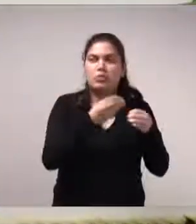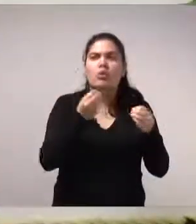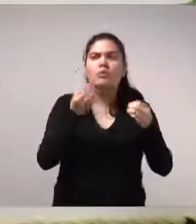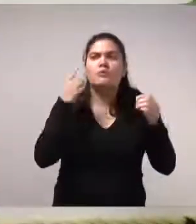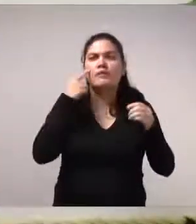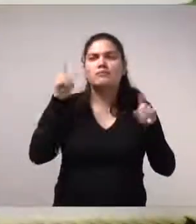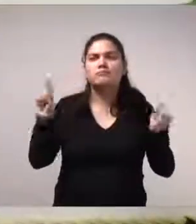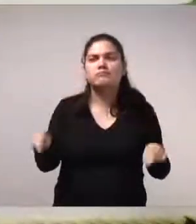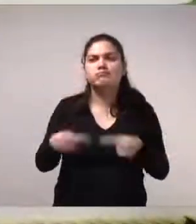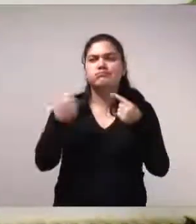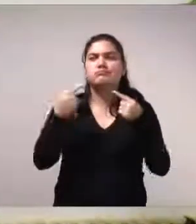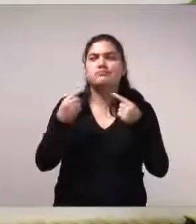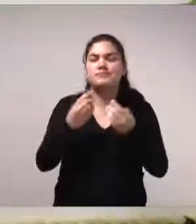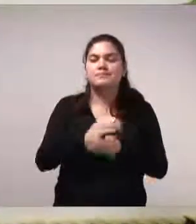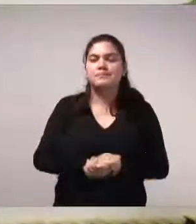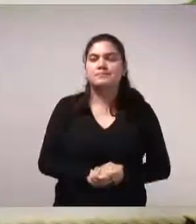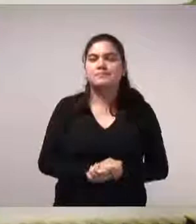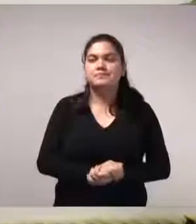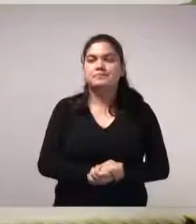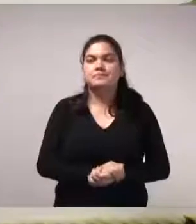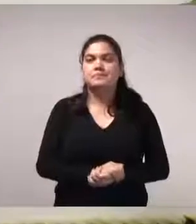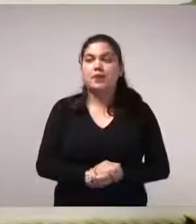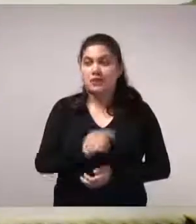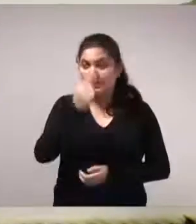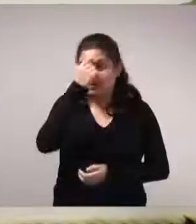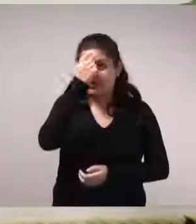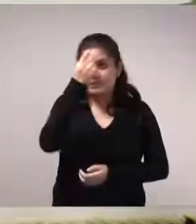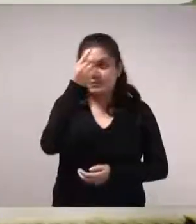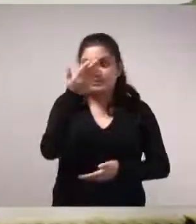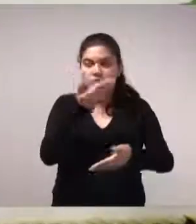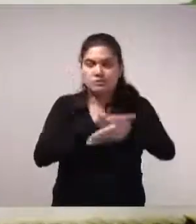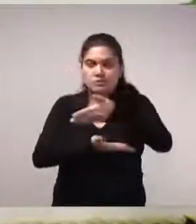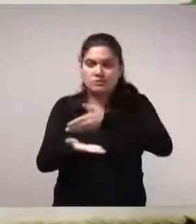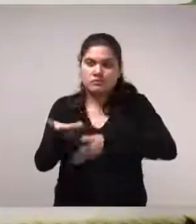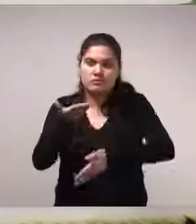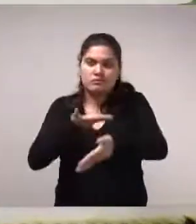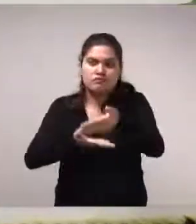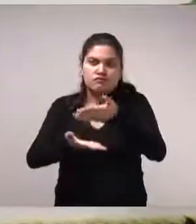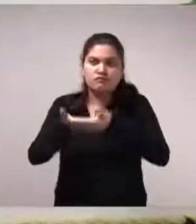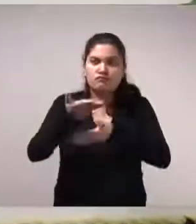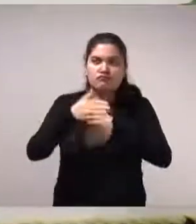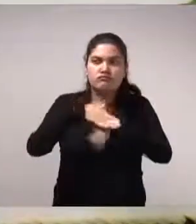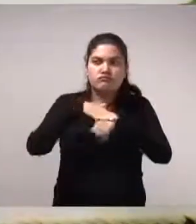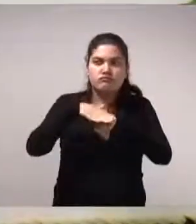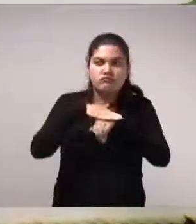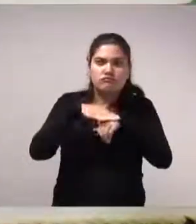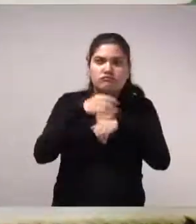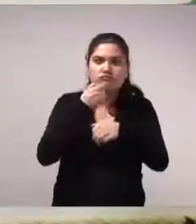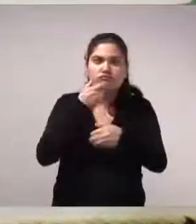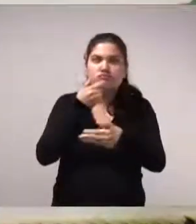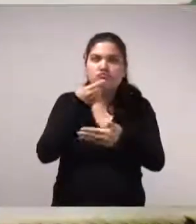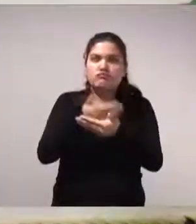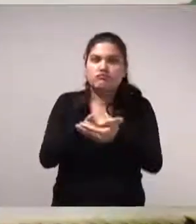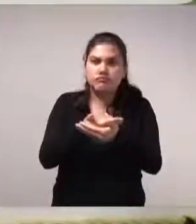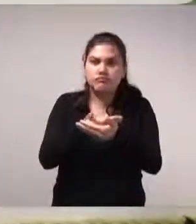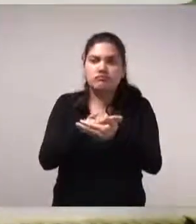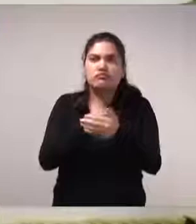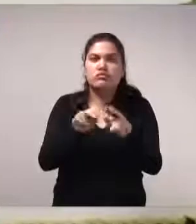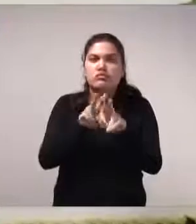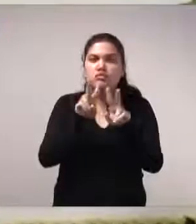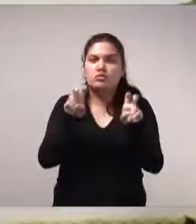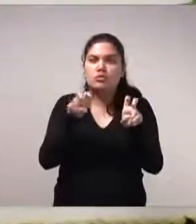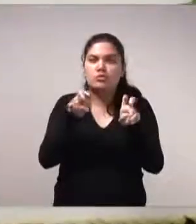desafio? A ideia dessa conversa com vocês, essa breve conversa sobre esse